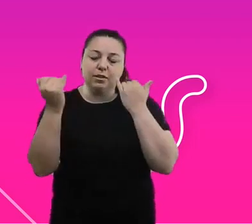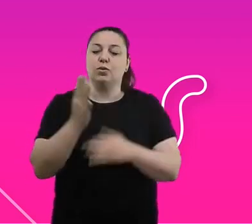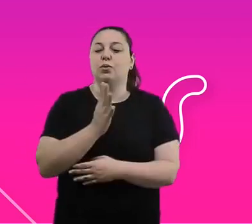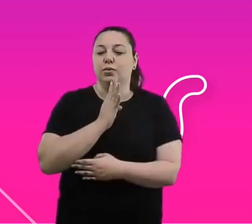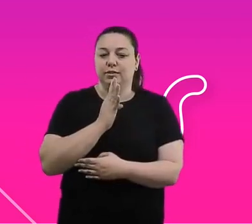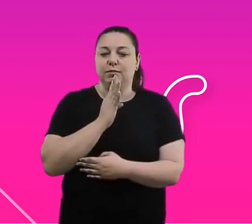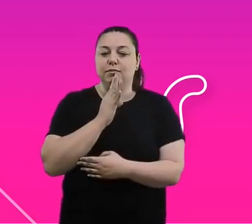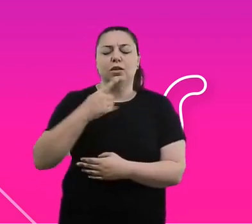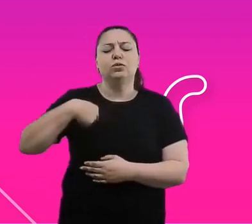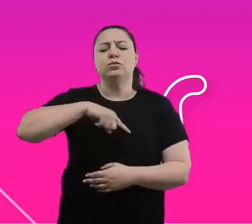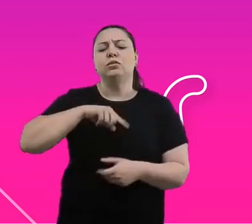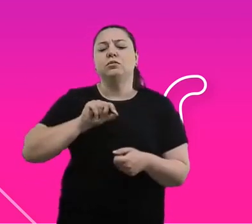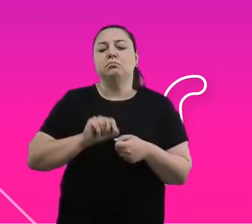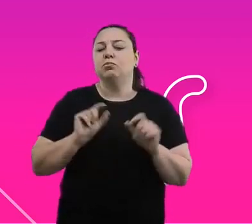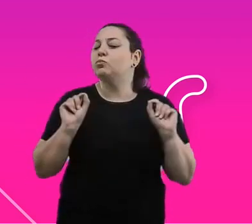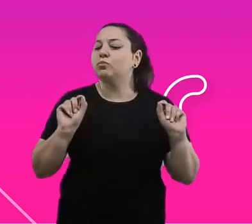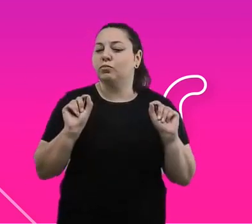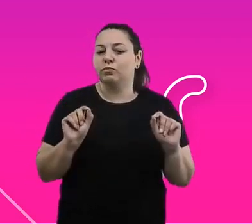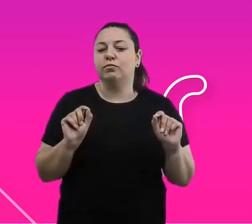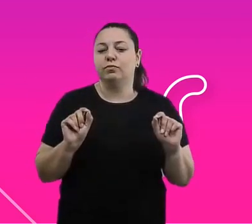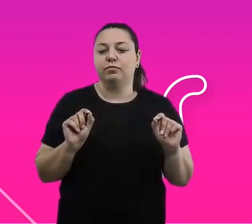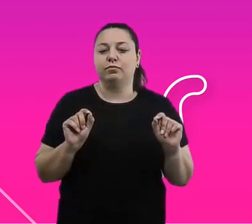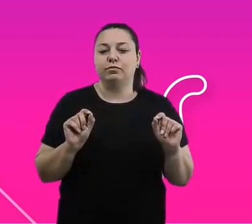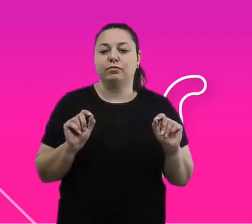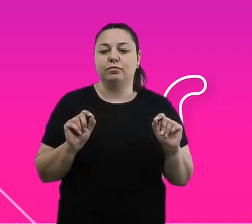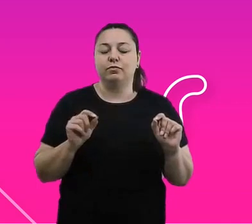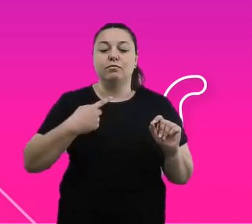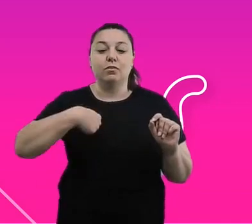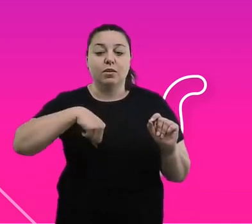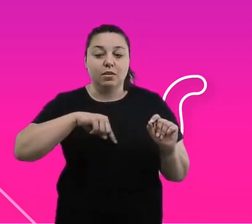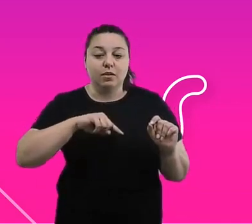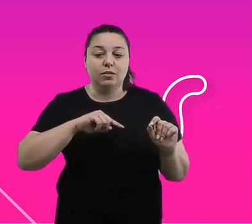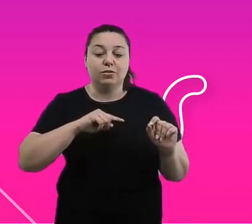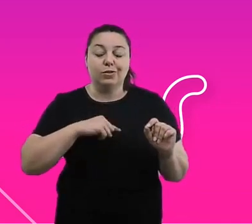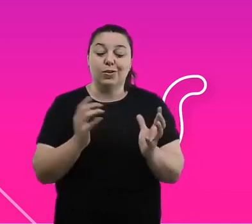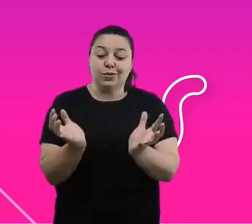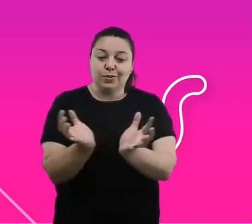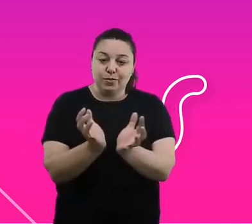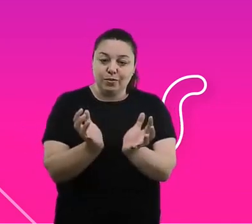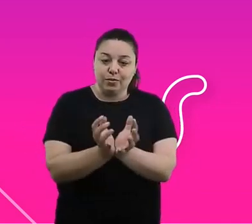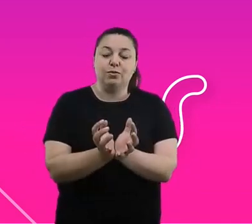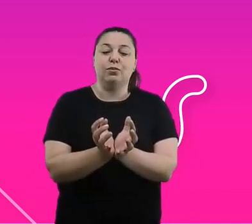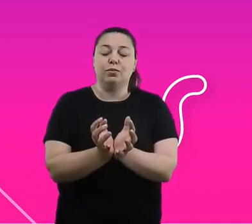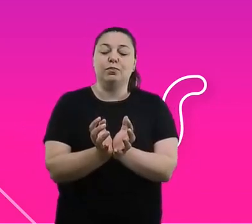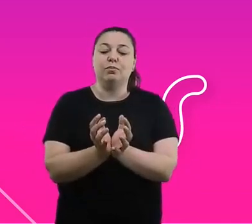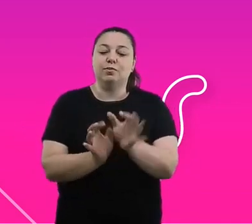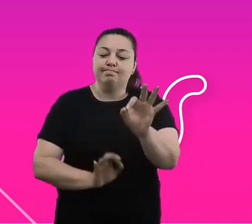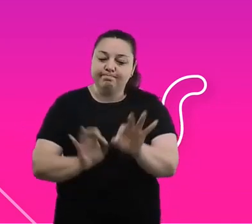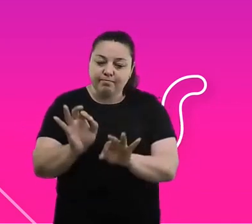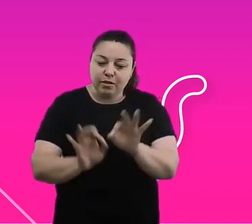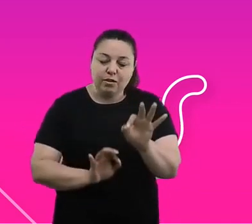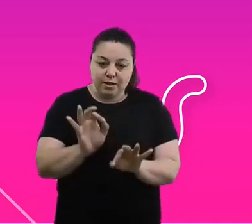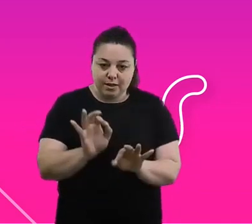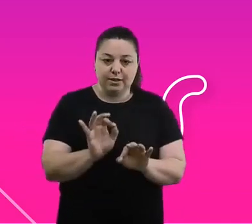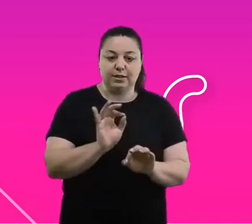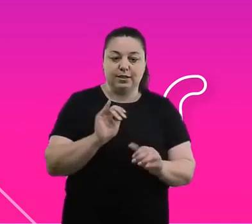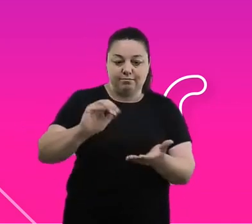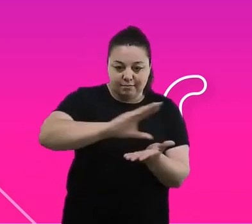fazemos? Nós somos a equipe que responde pelos dados para os gestores públicos do Estado.